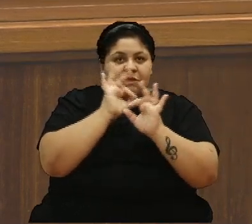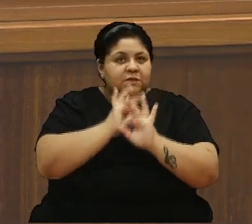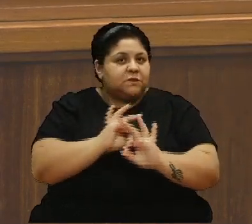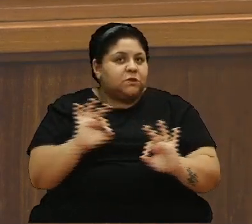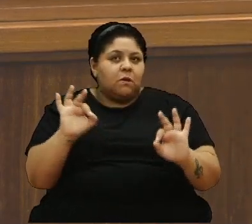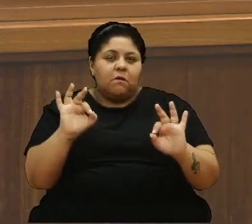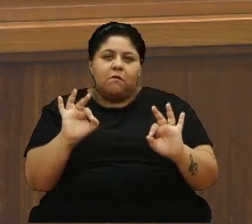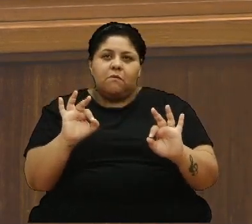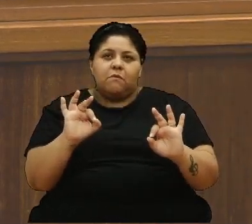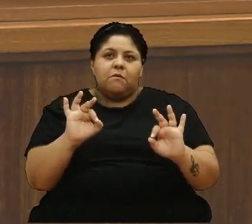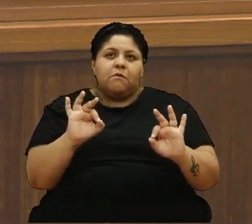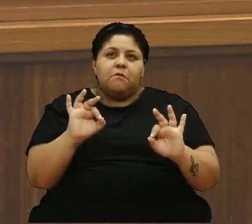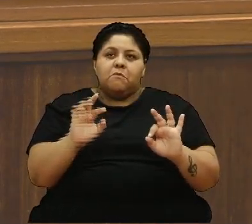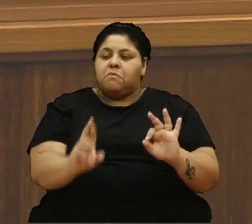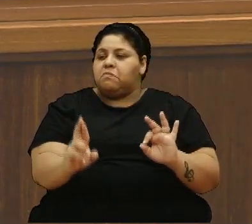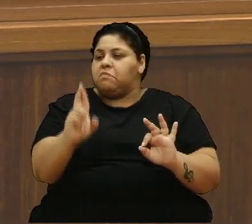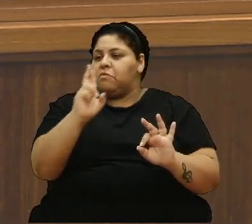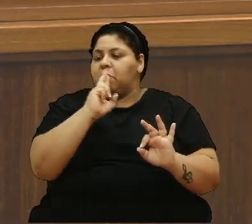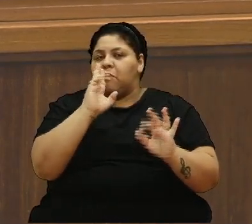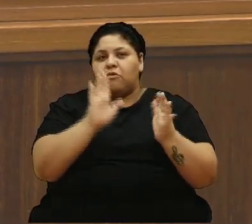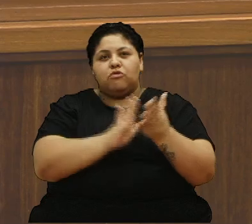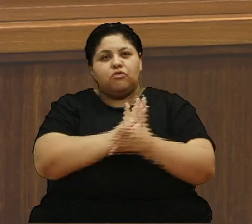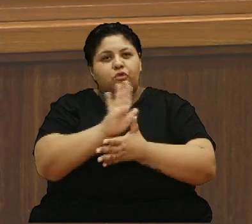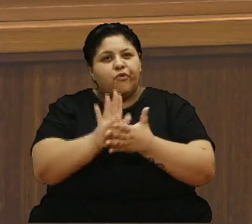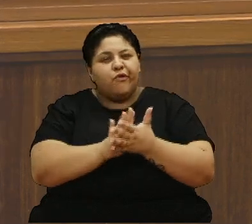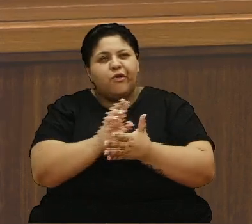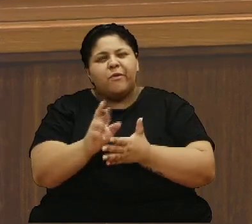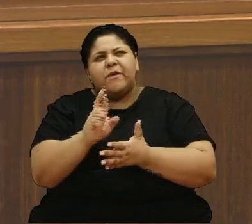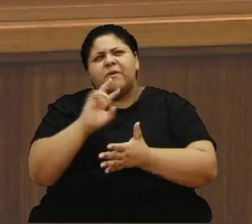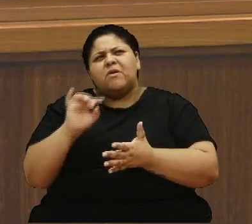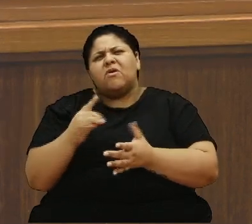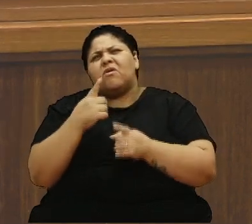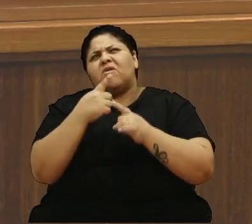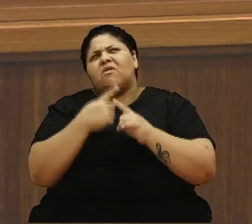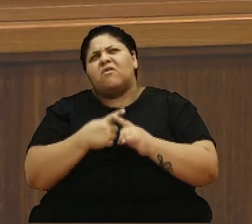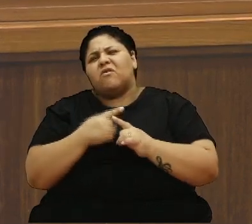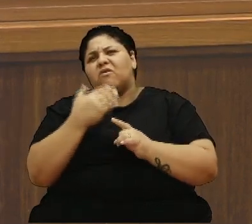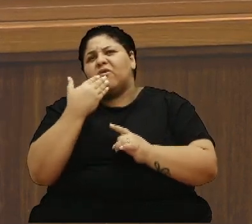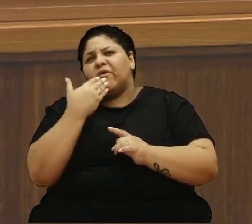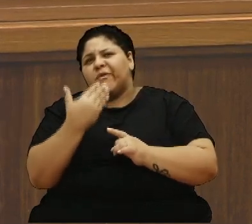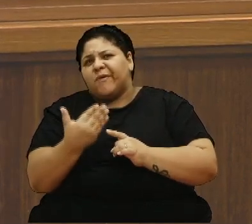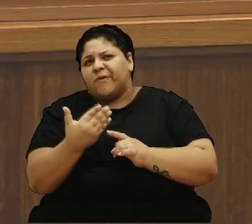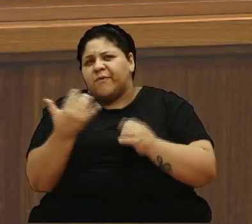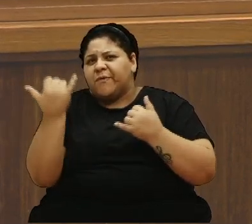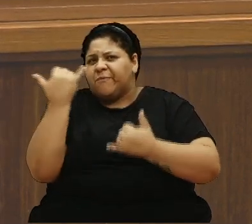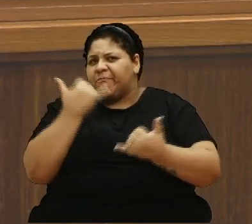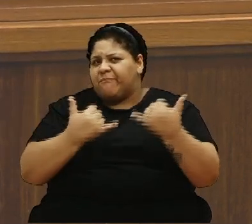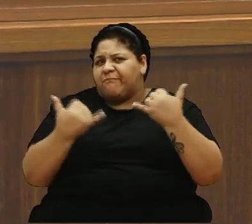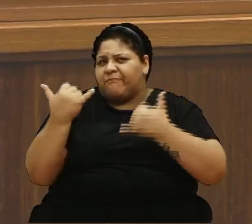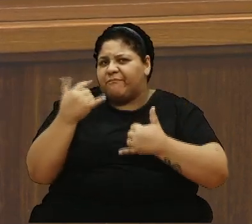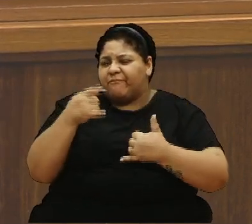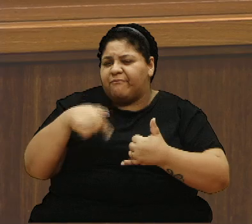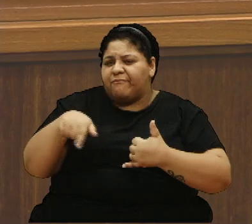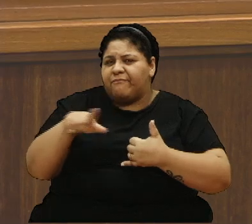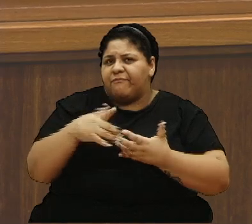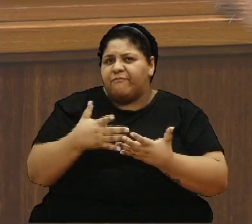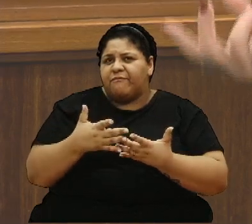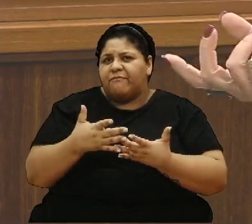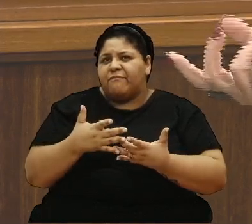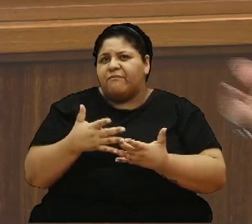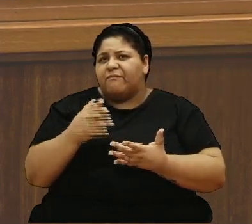Simplesmente não me responde. A última vez que ele me respondeu, pedidos de informação nós receberemos